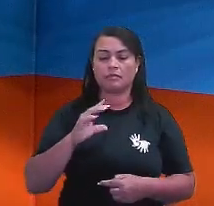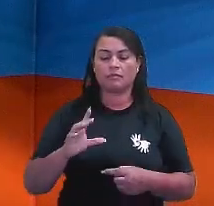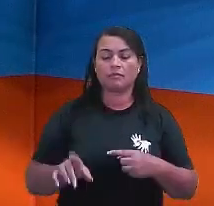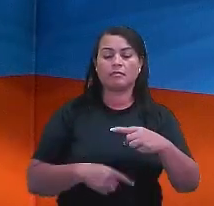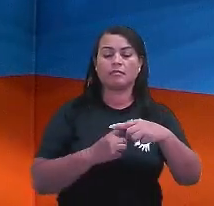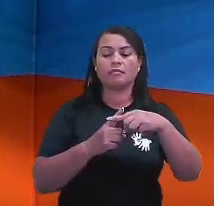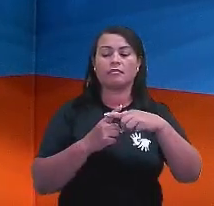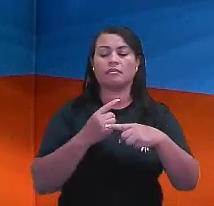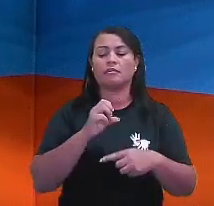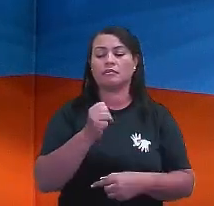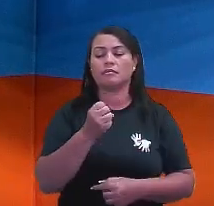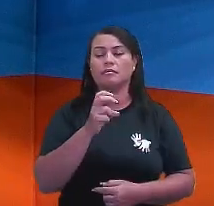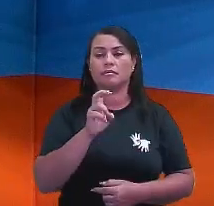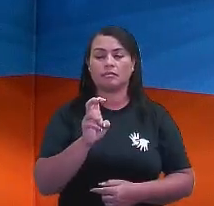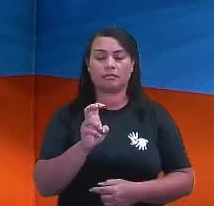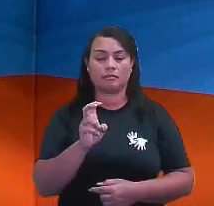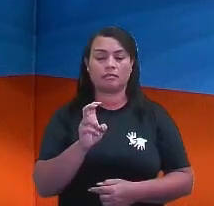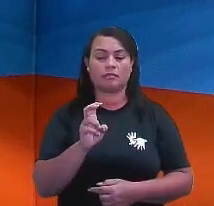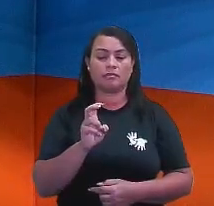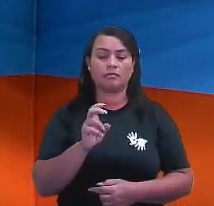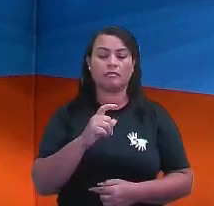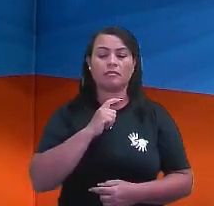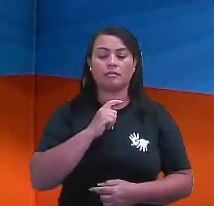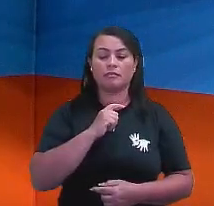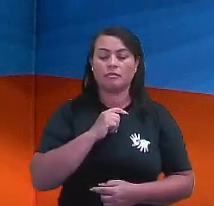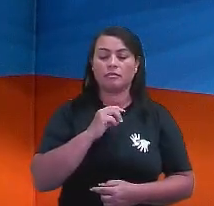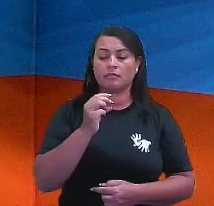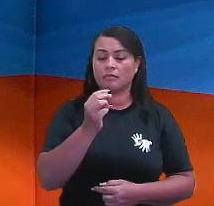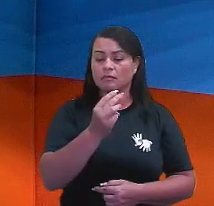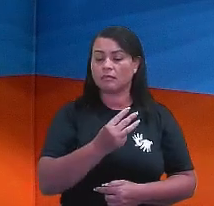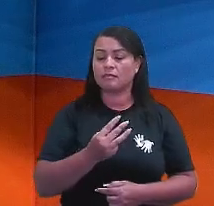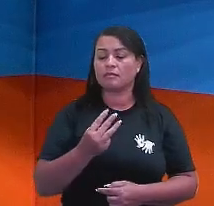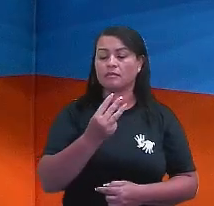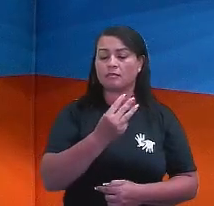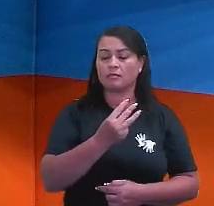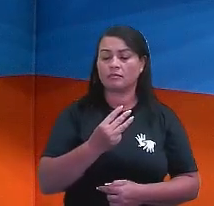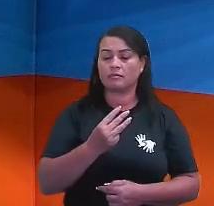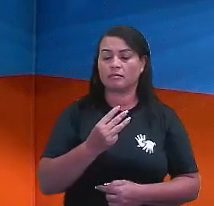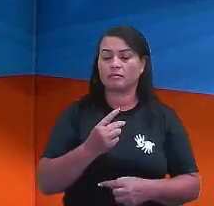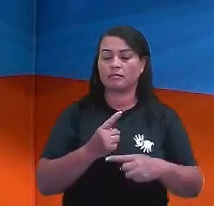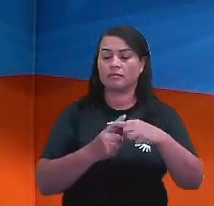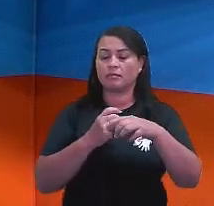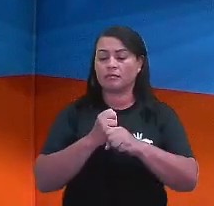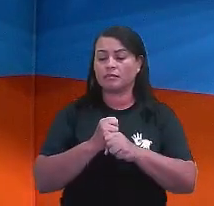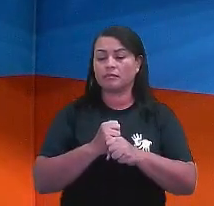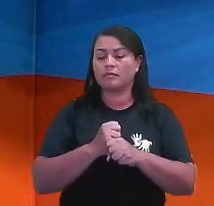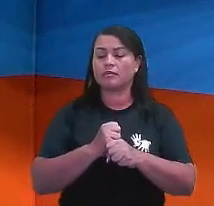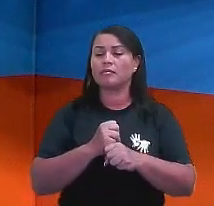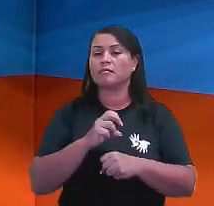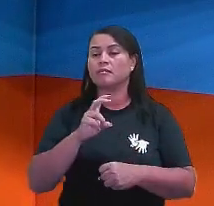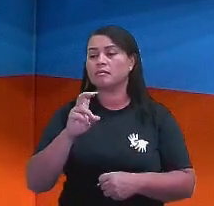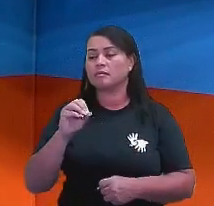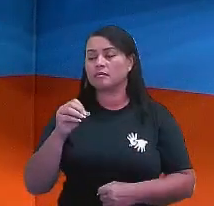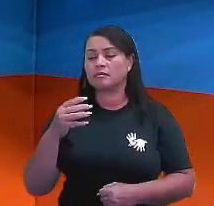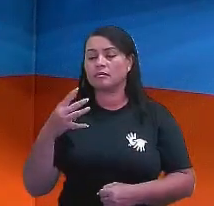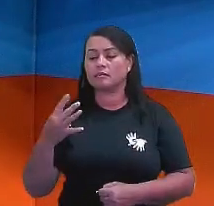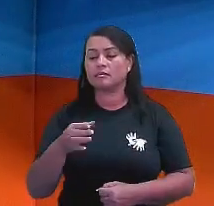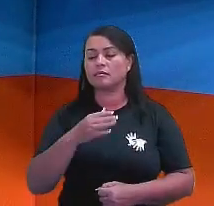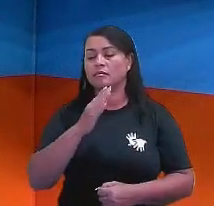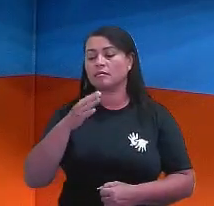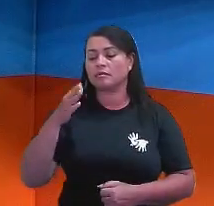85. Acho o resultado desses três valores que eu adicionei aqui e adiciono mais 504. E